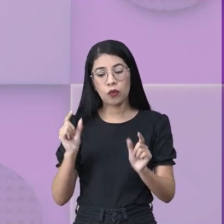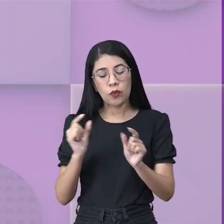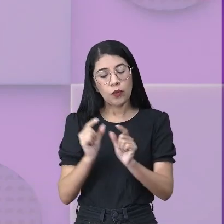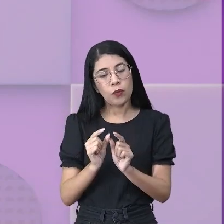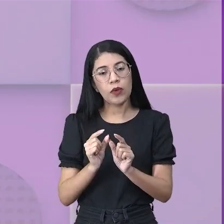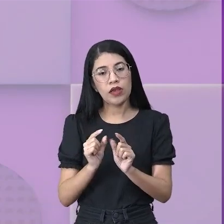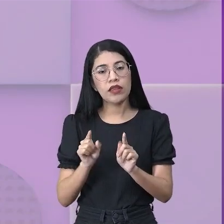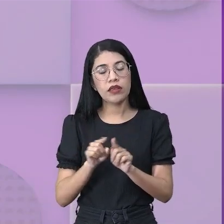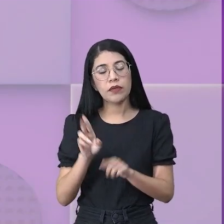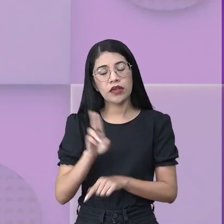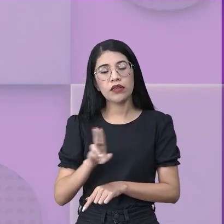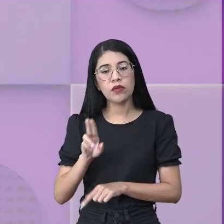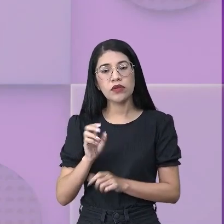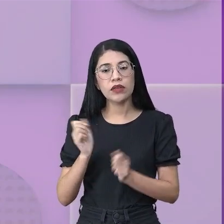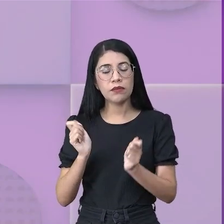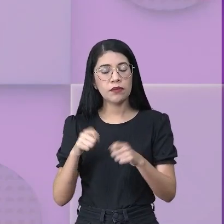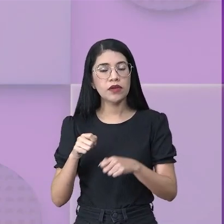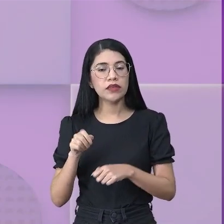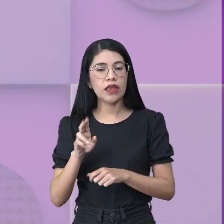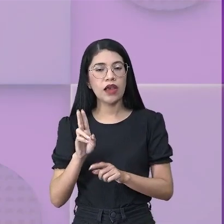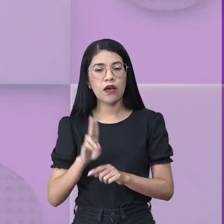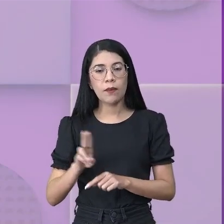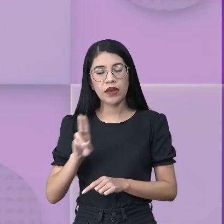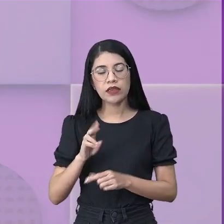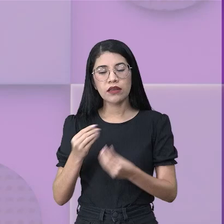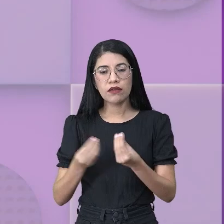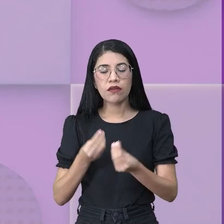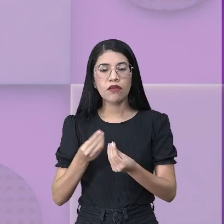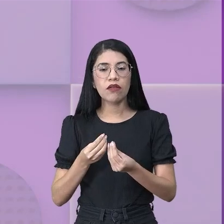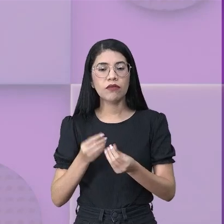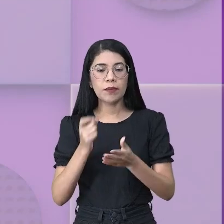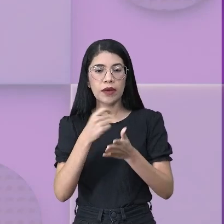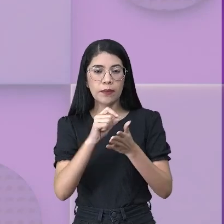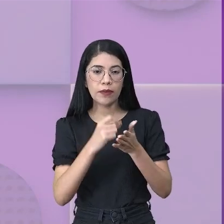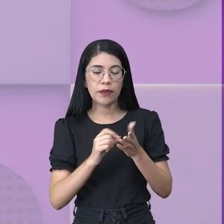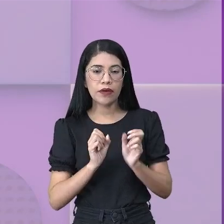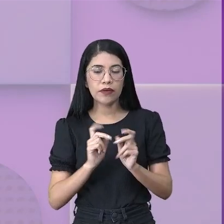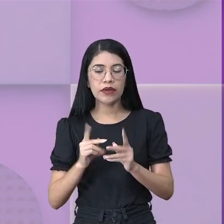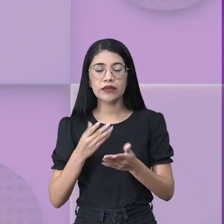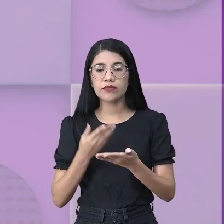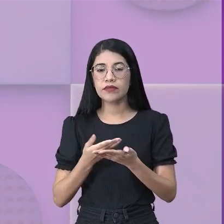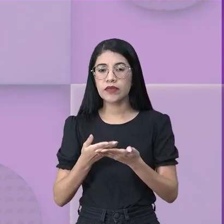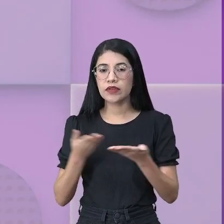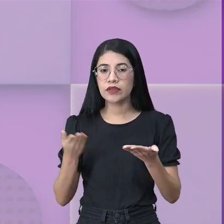a gente utiliza as unidades de medida aí para fazer isso, certo? Então, essa foi a